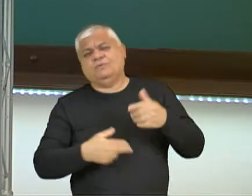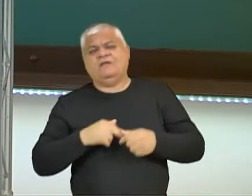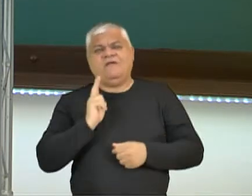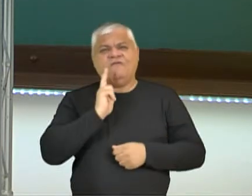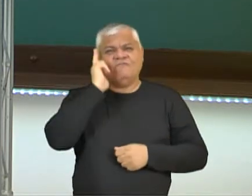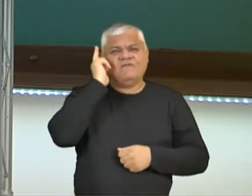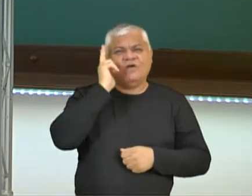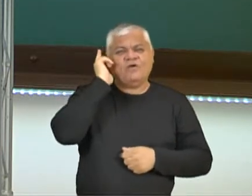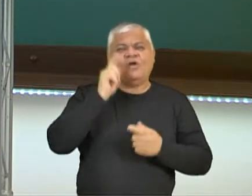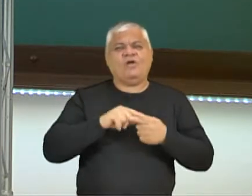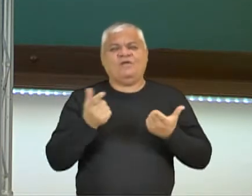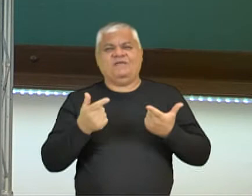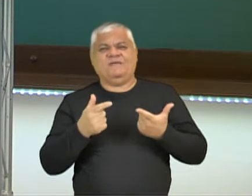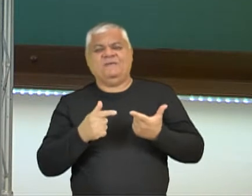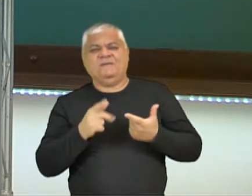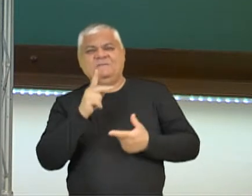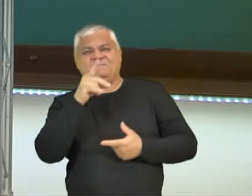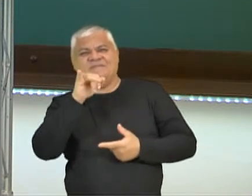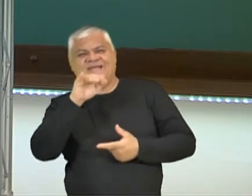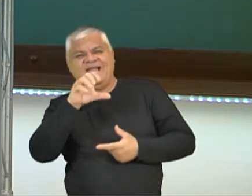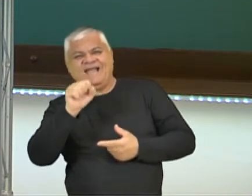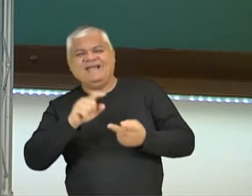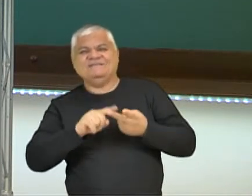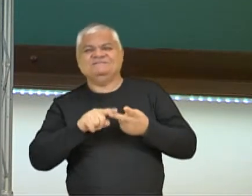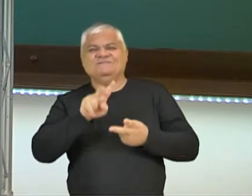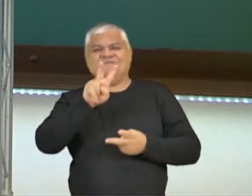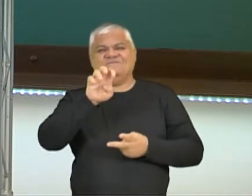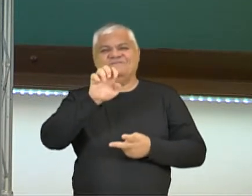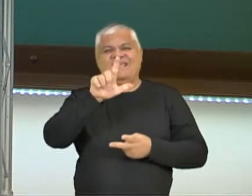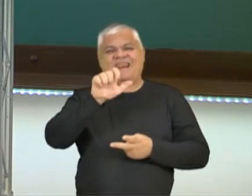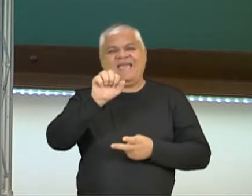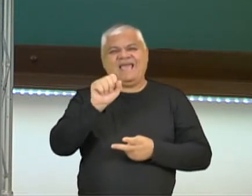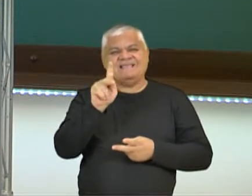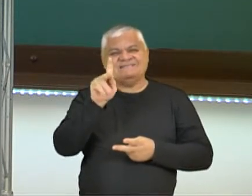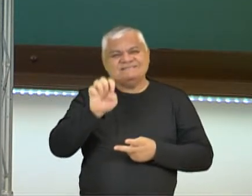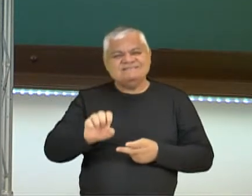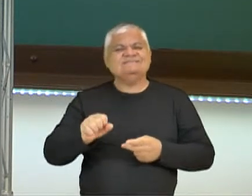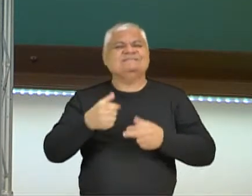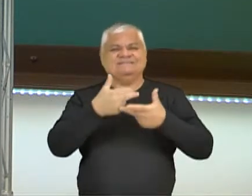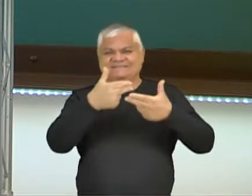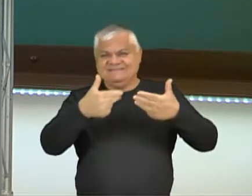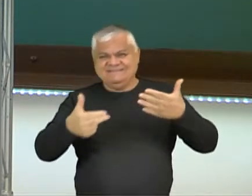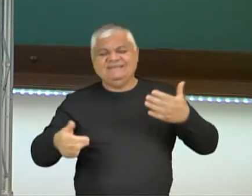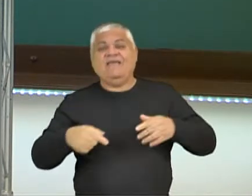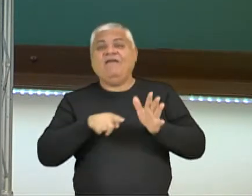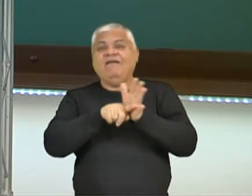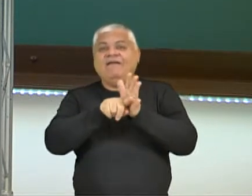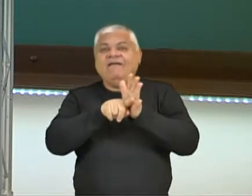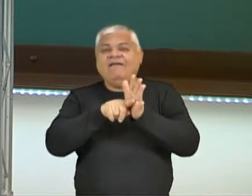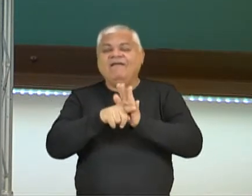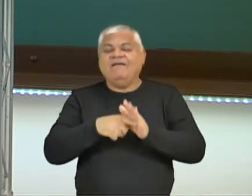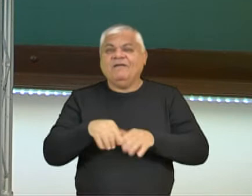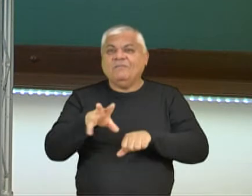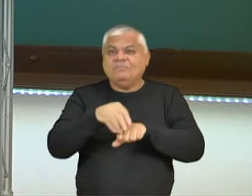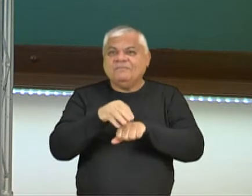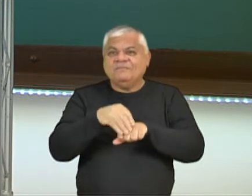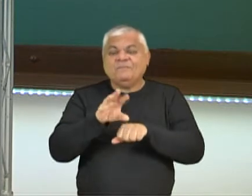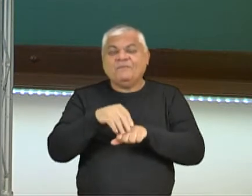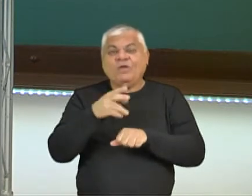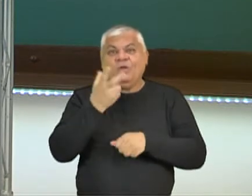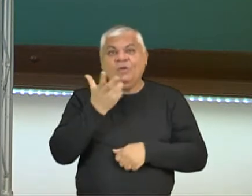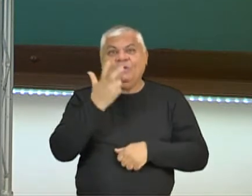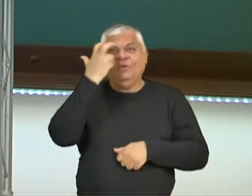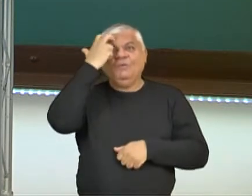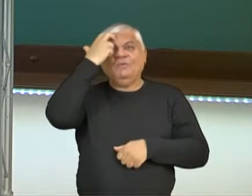Gogh, Picasso, Velázquez, nós podemos ir lá e pesquisar essas obras, gente, e adquirir um pouquinho mais de cultura,